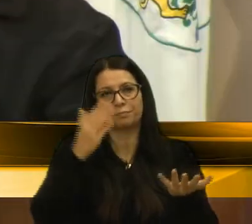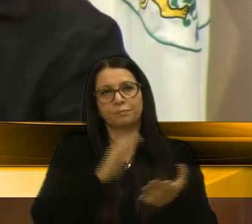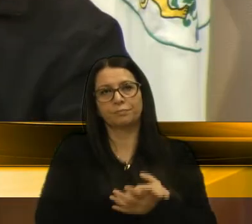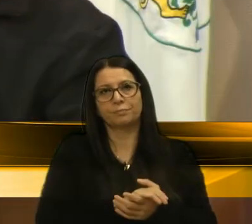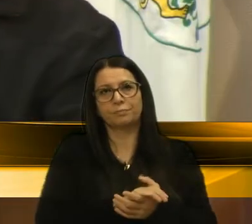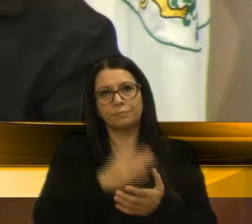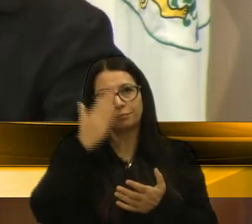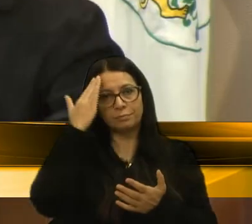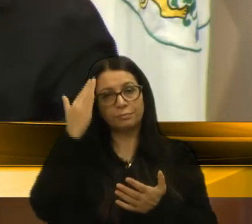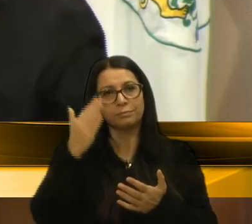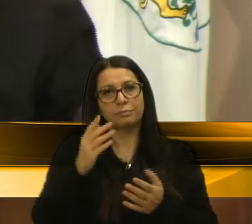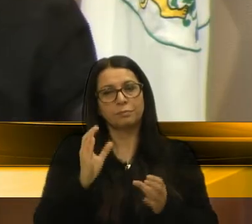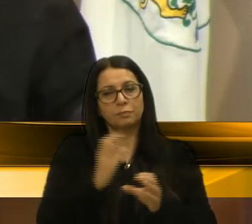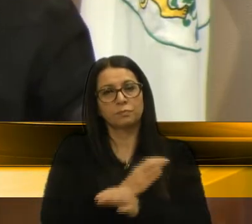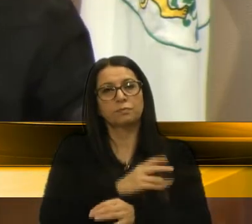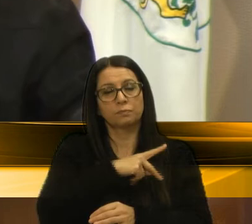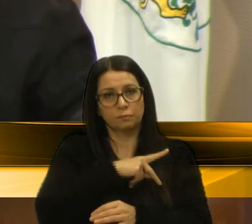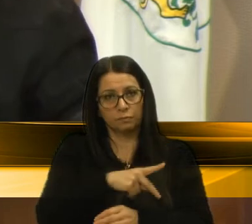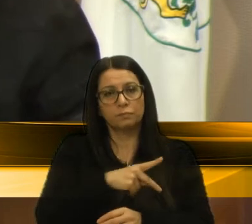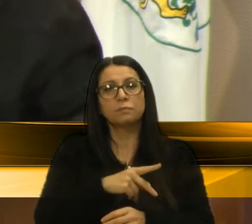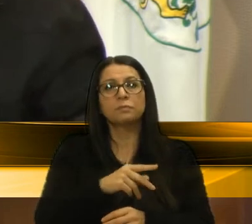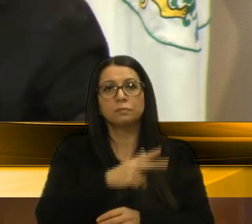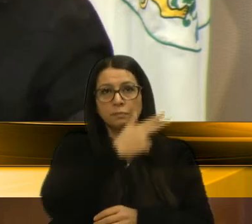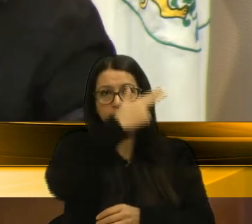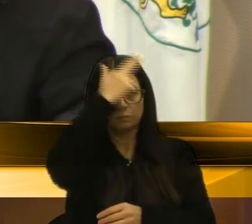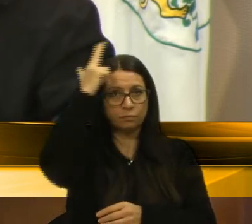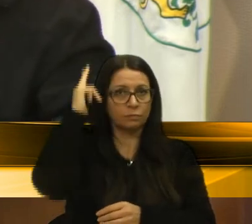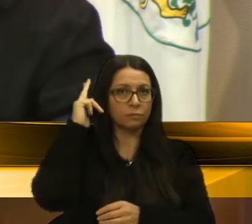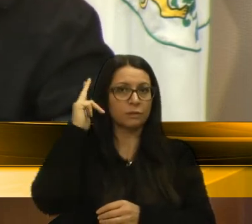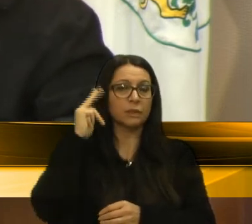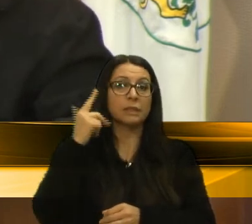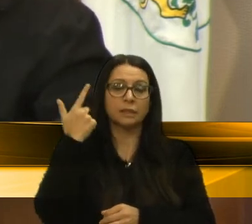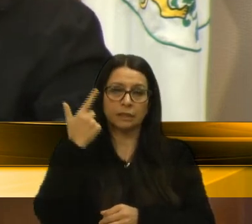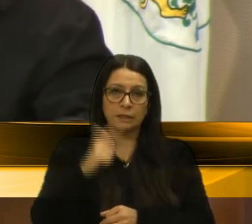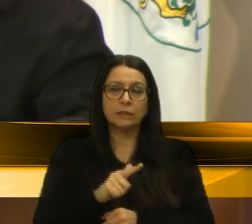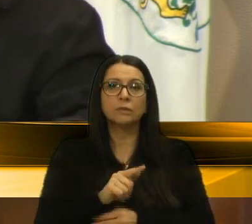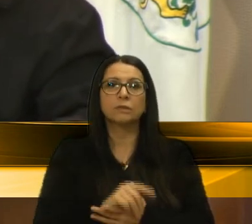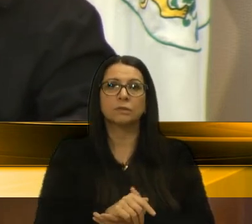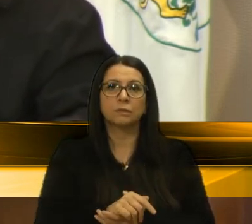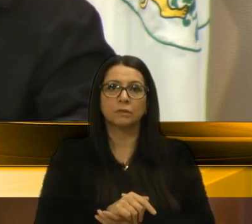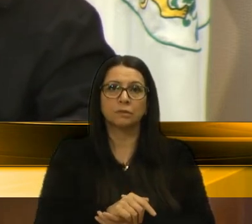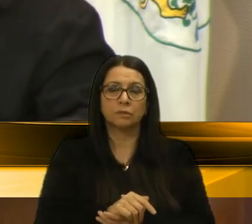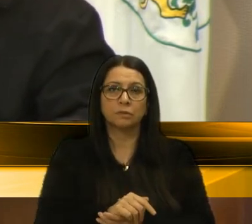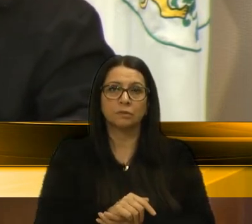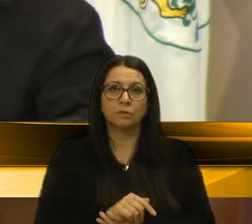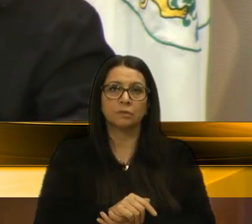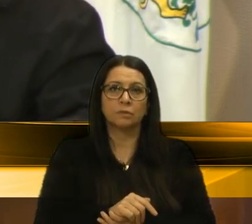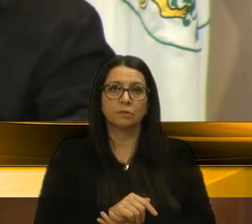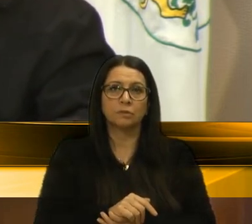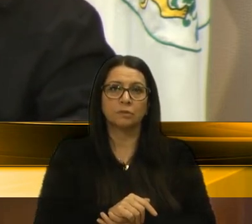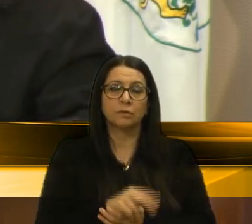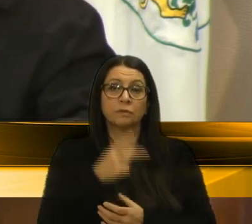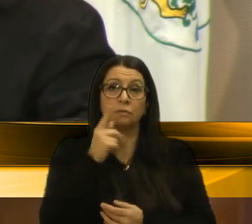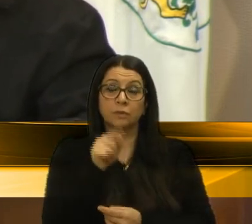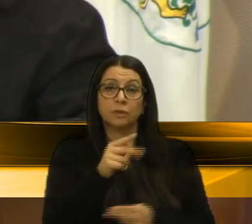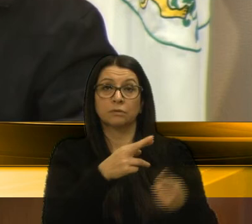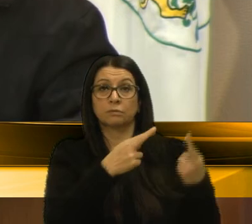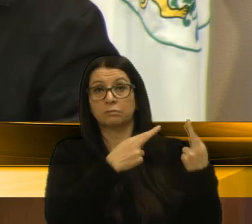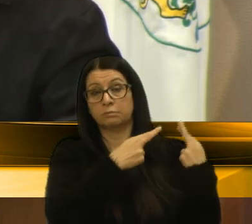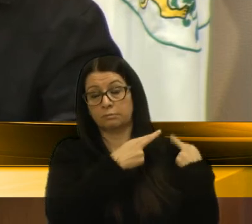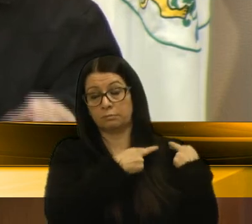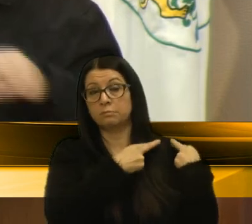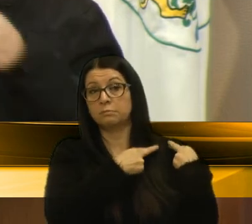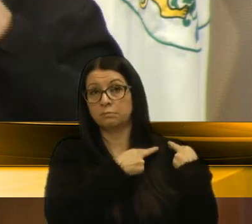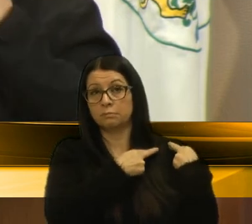Obrigado, vereador Adiló. E concluo, então, presidente Cassina, mais uma vez chamando a responsabilidade, no bom